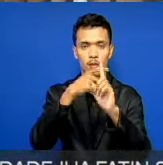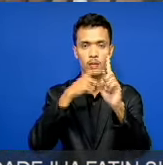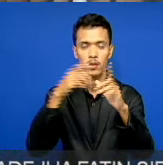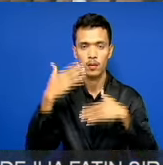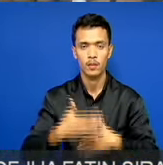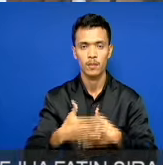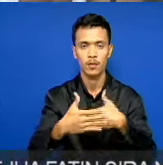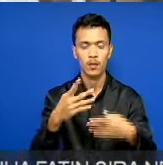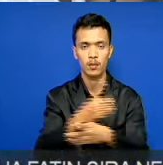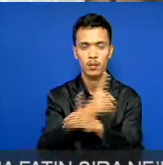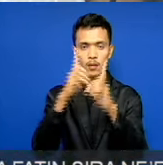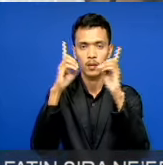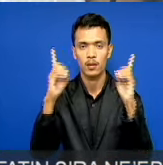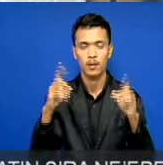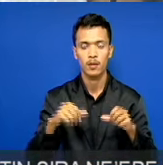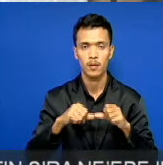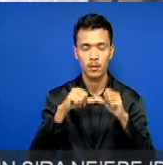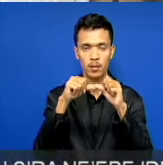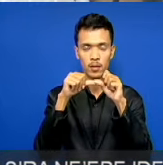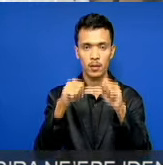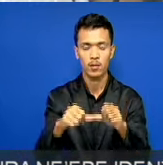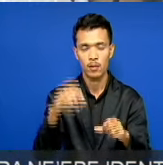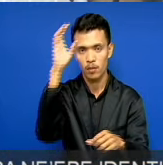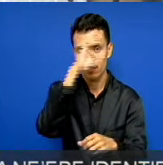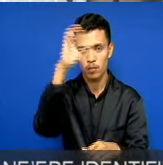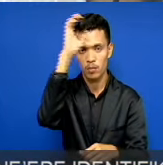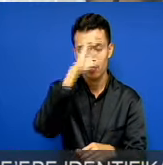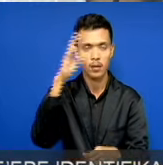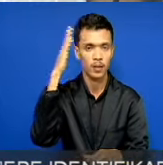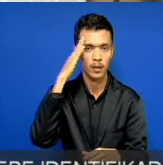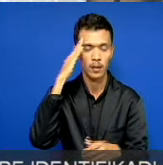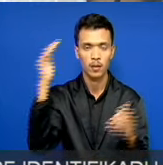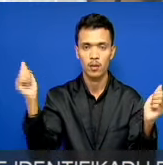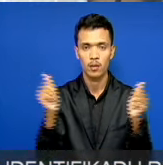processo democrático na Bemaclau, Buca entende Rodiak.